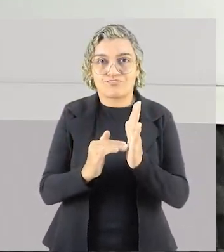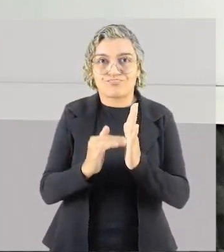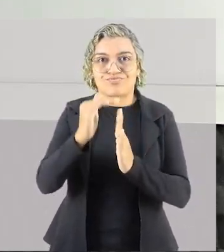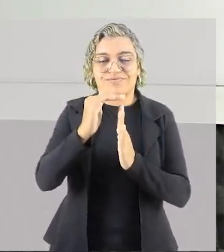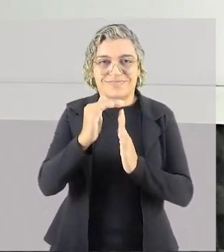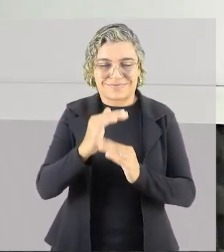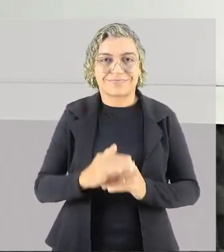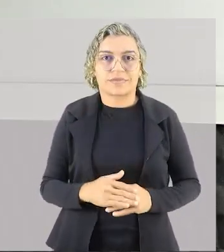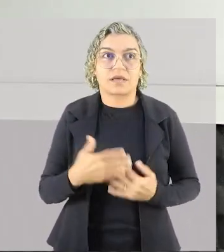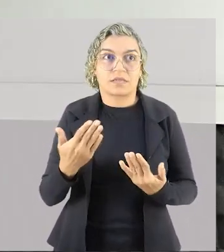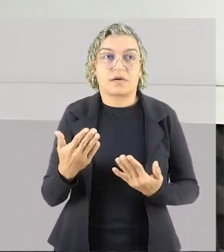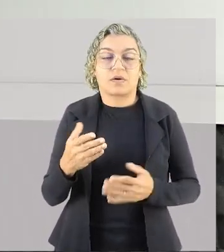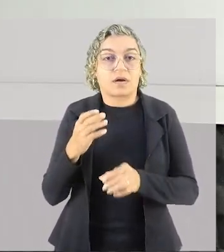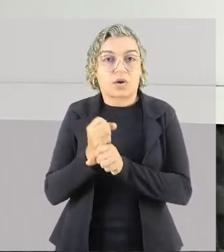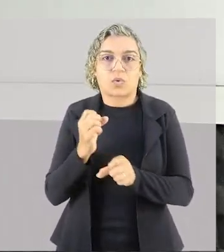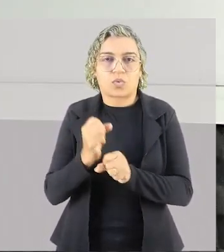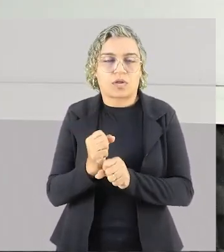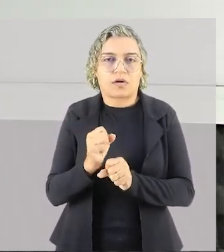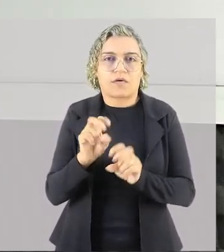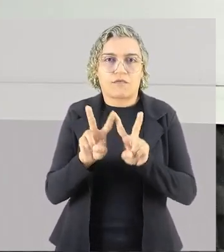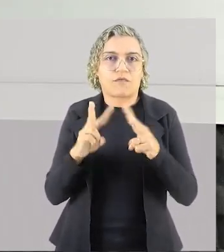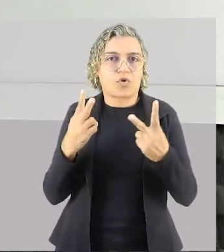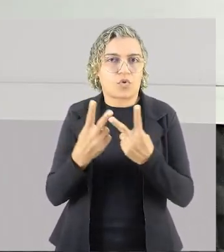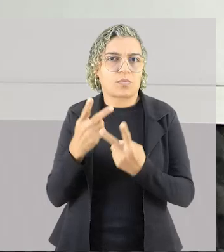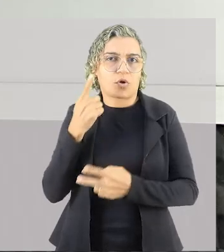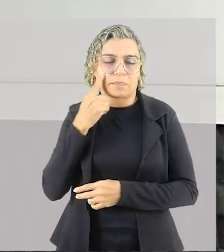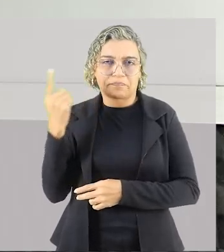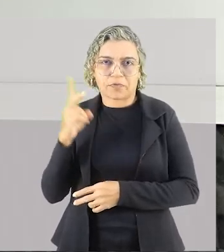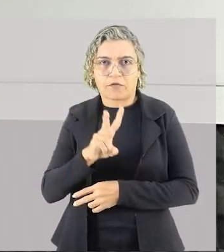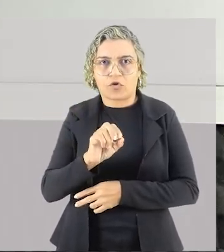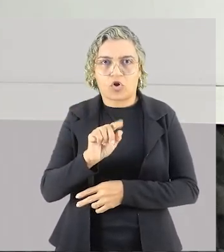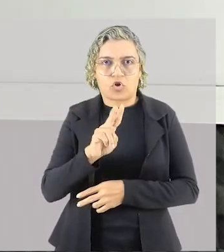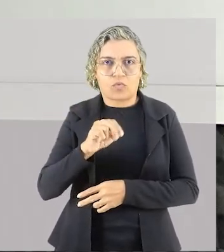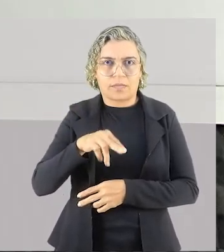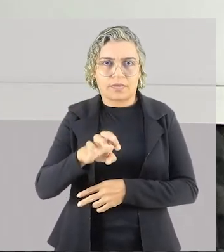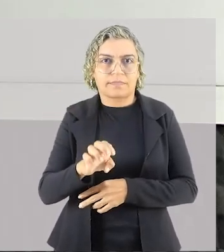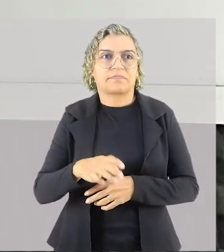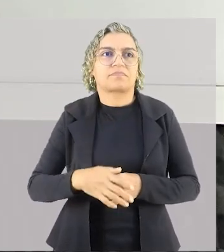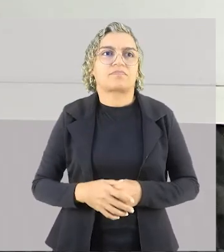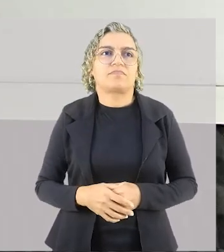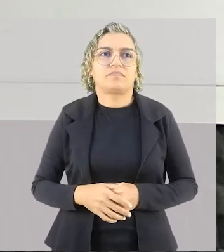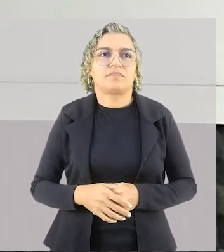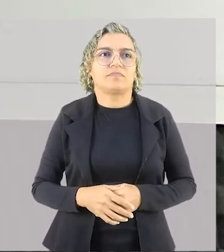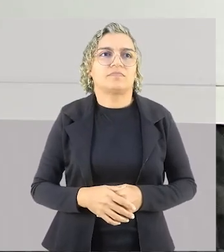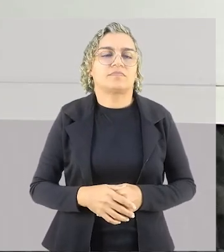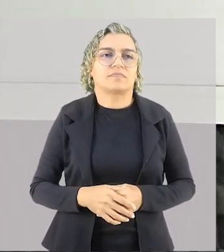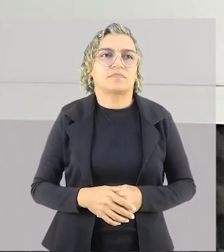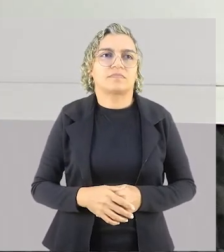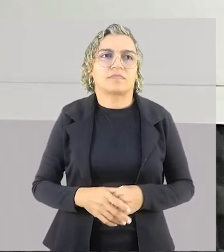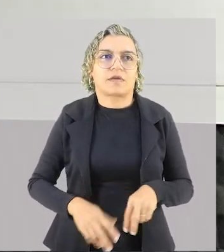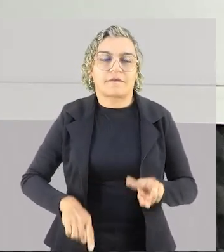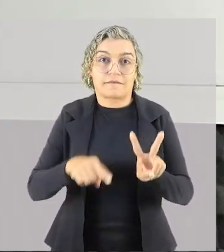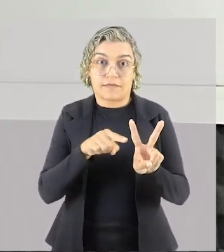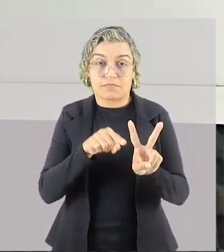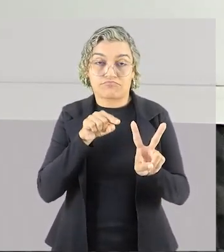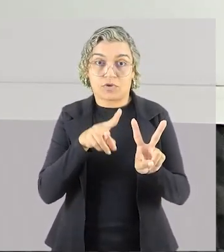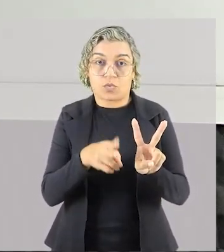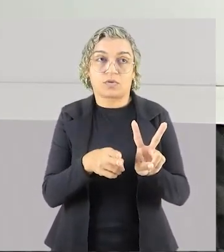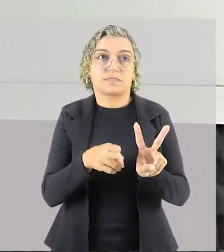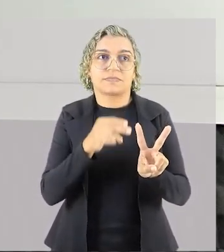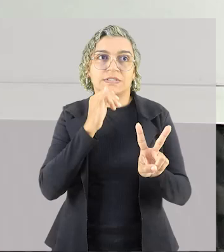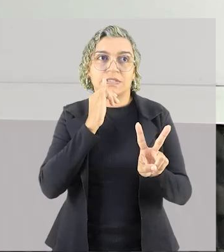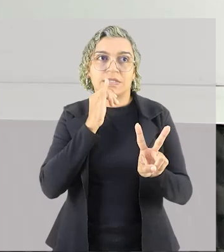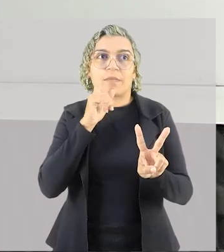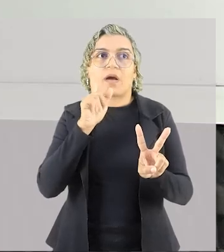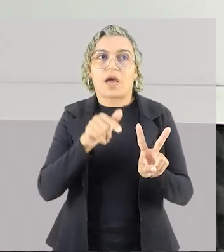Vou calcular esse volume só aqui, ó. Então, esse volume vai ser... Você multiplica, é